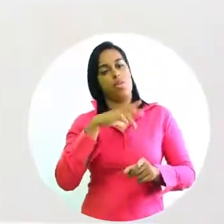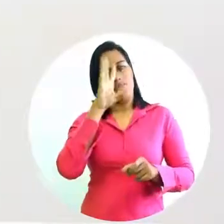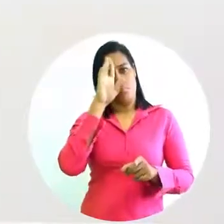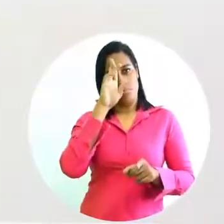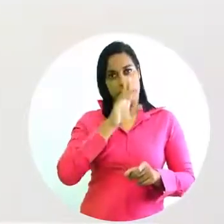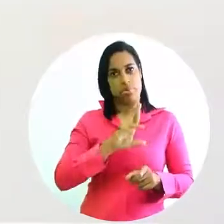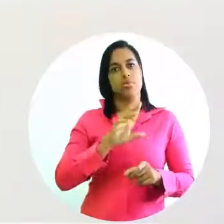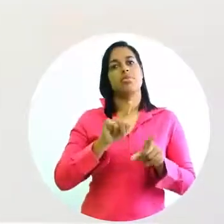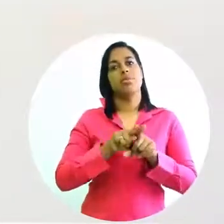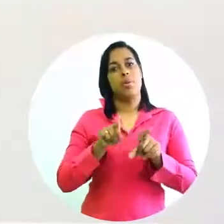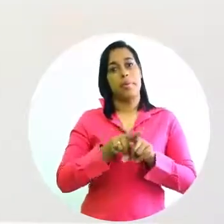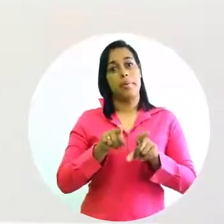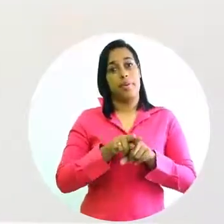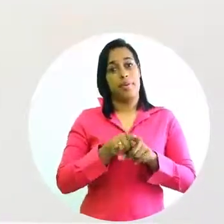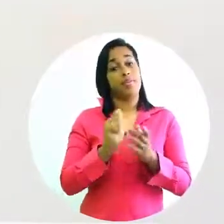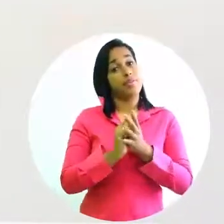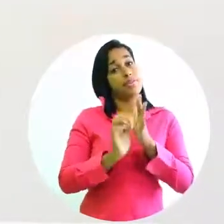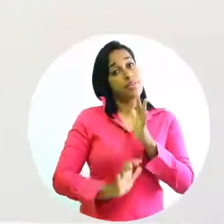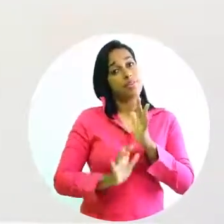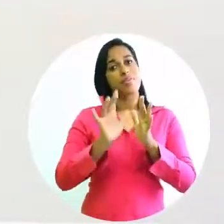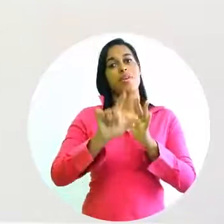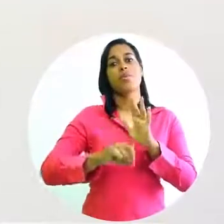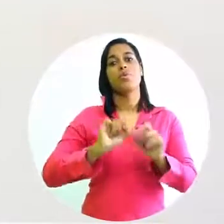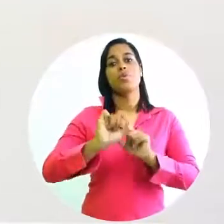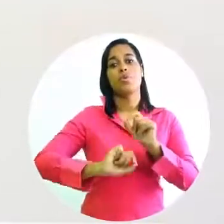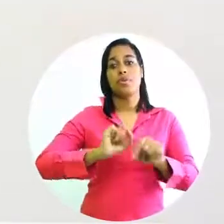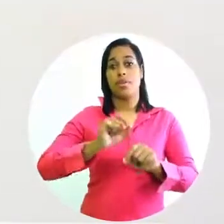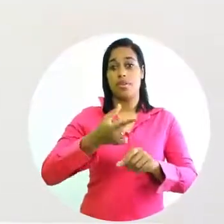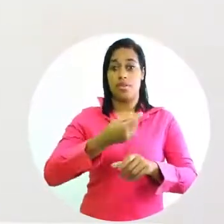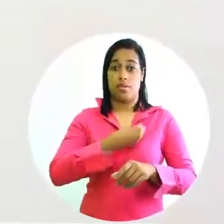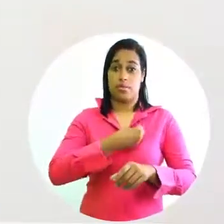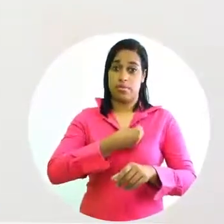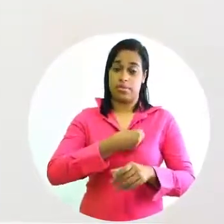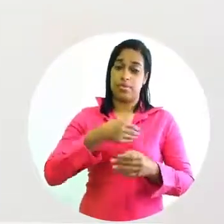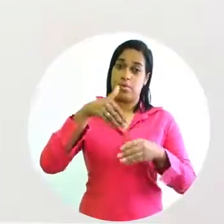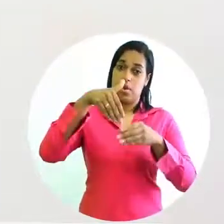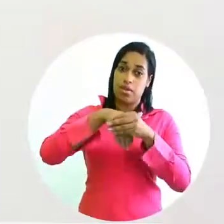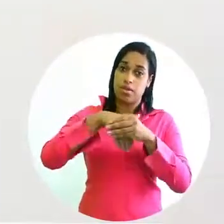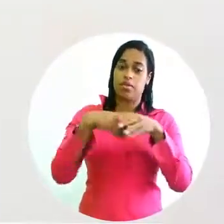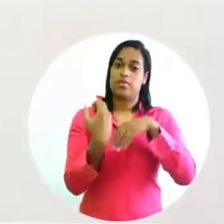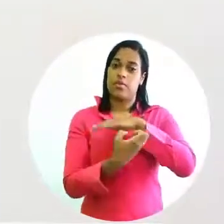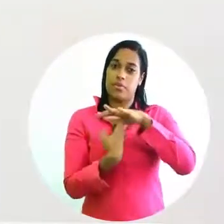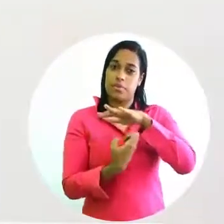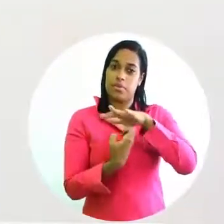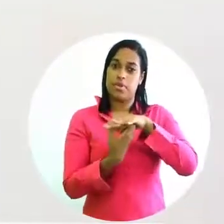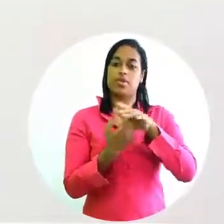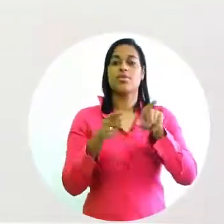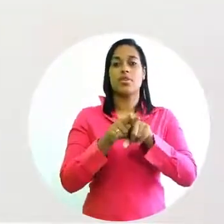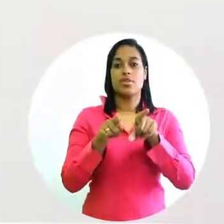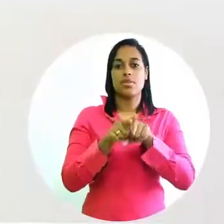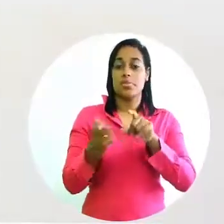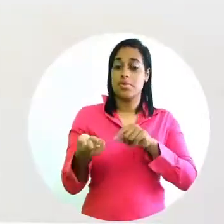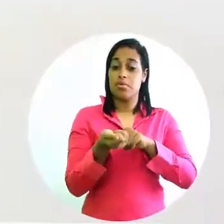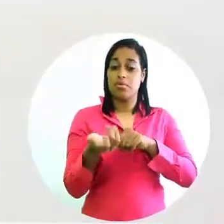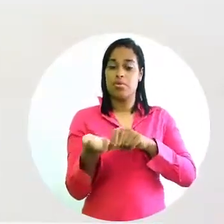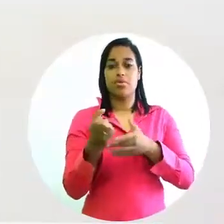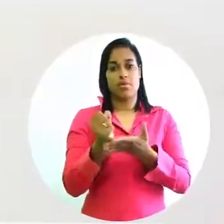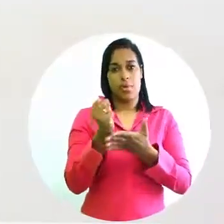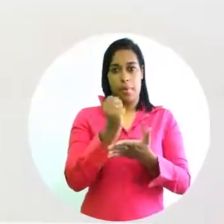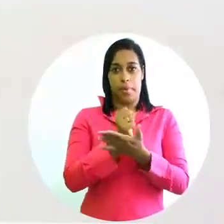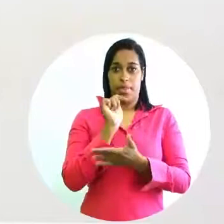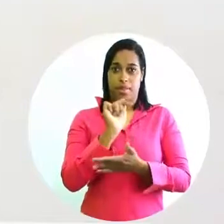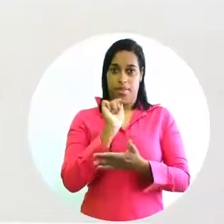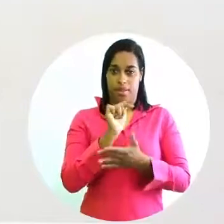resultado do levantamento sobre a situação atual do arquivo da empresa e da produção documental